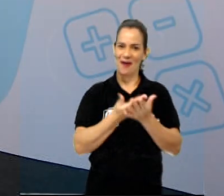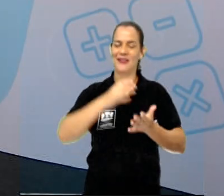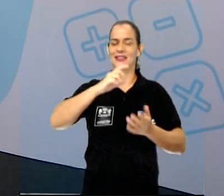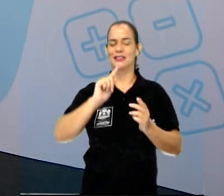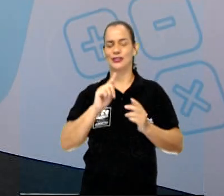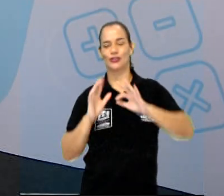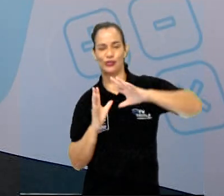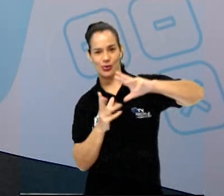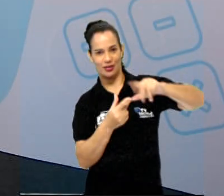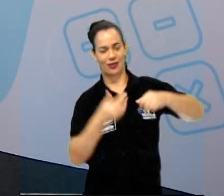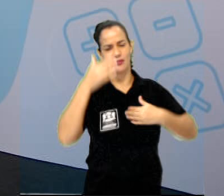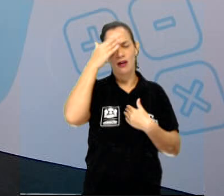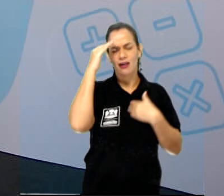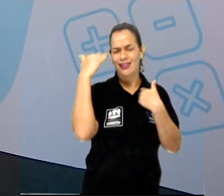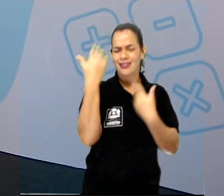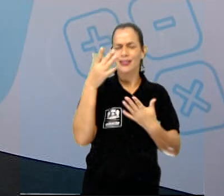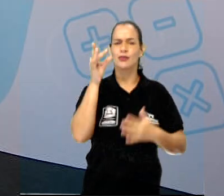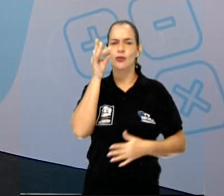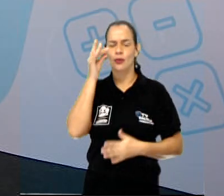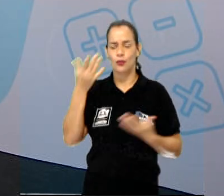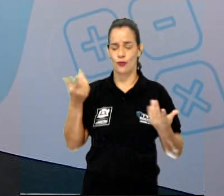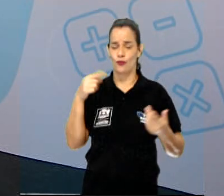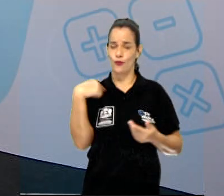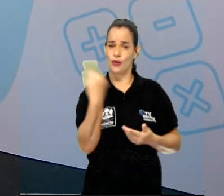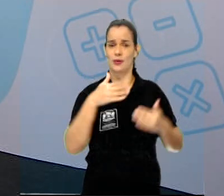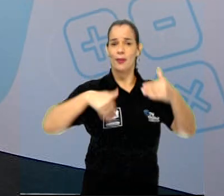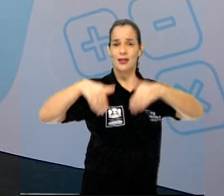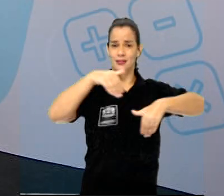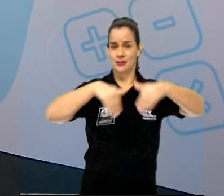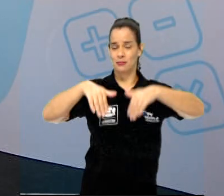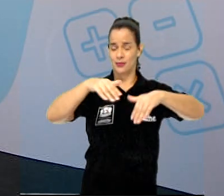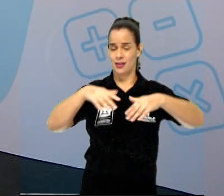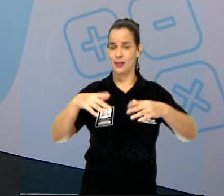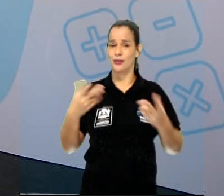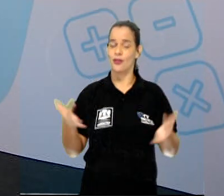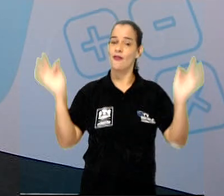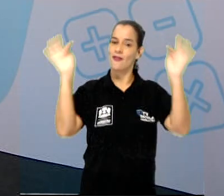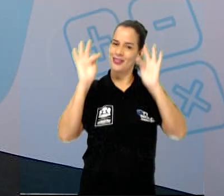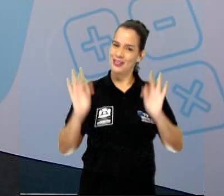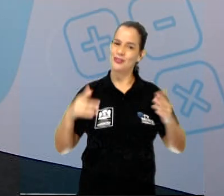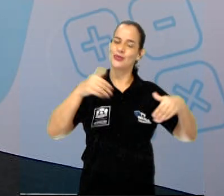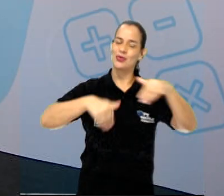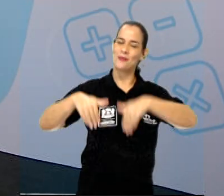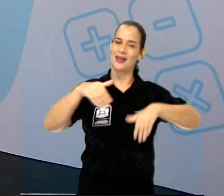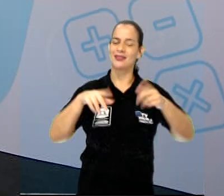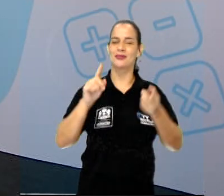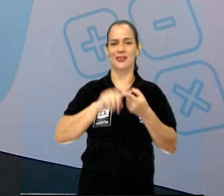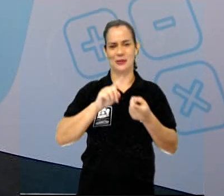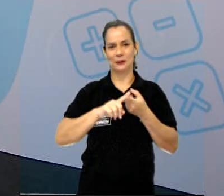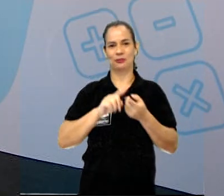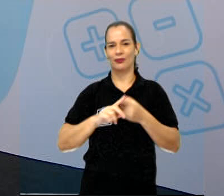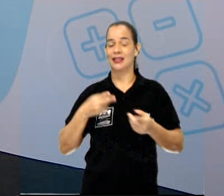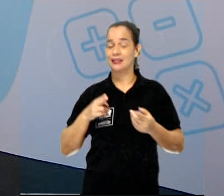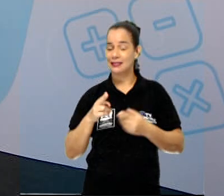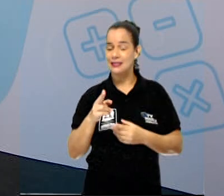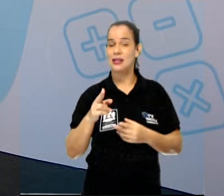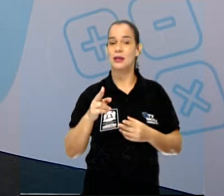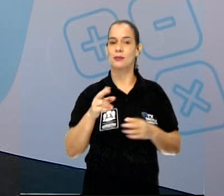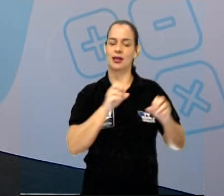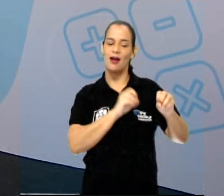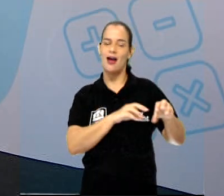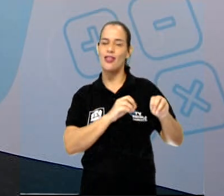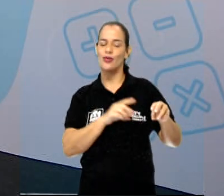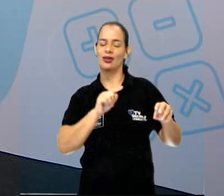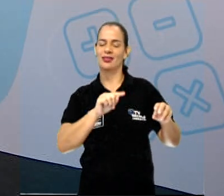eu agradeço sua presença, imensamente feliz com sua participação e como eu sempre falo, a educação ela